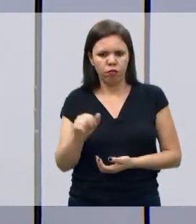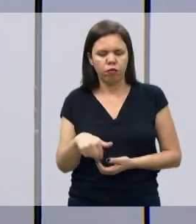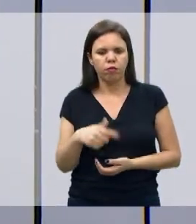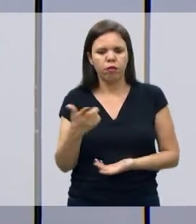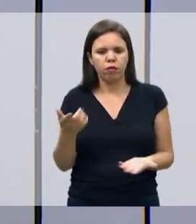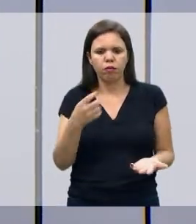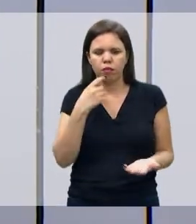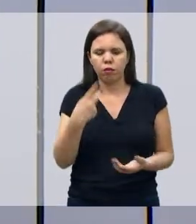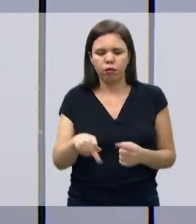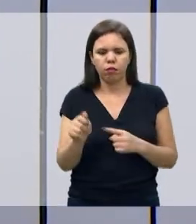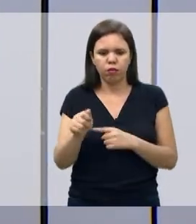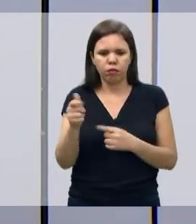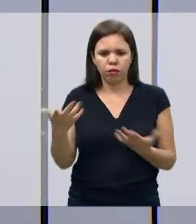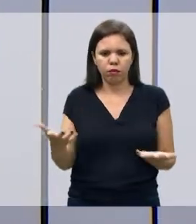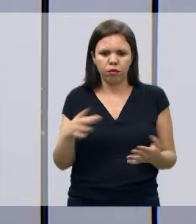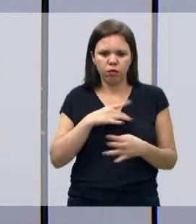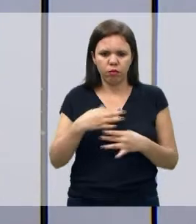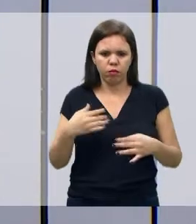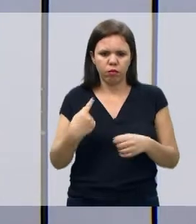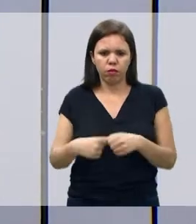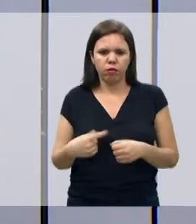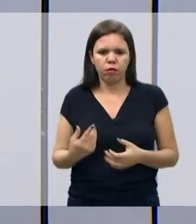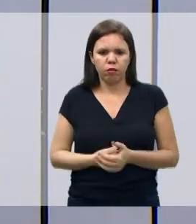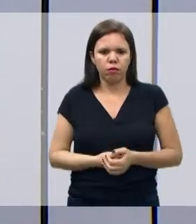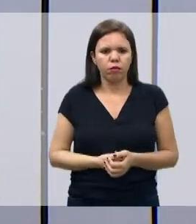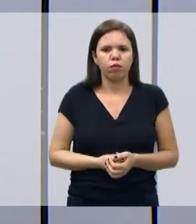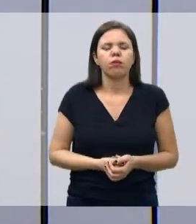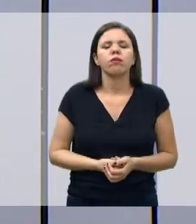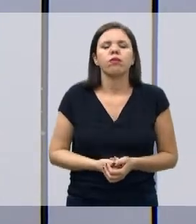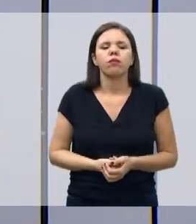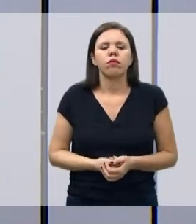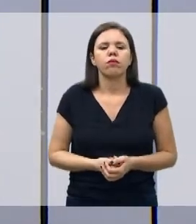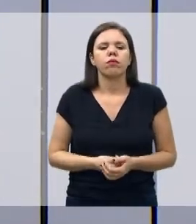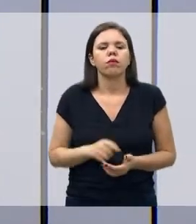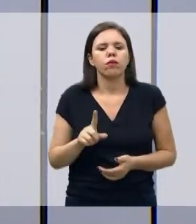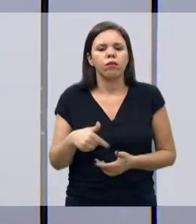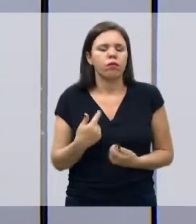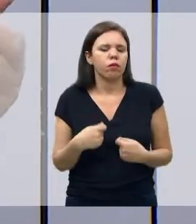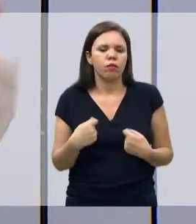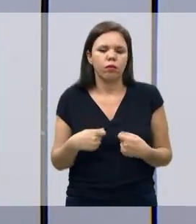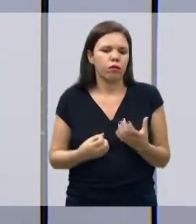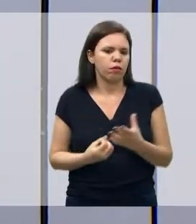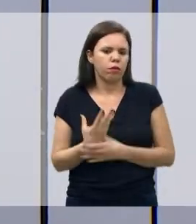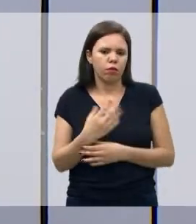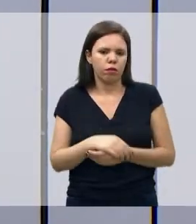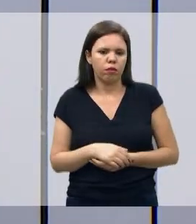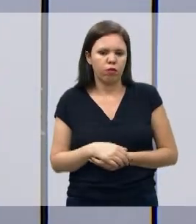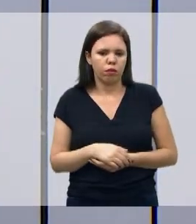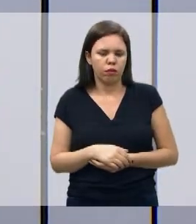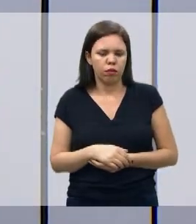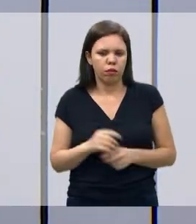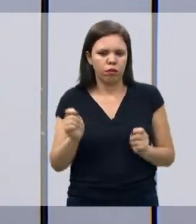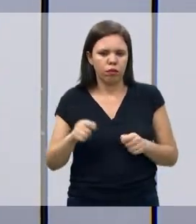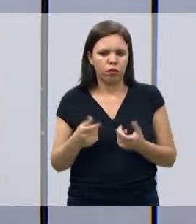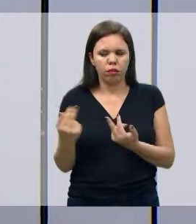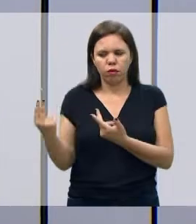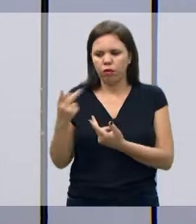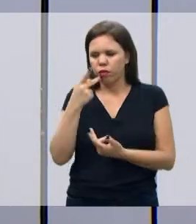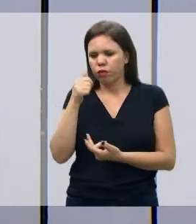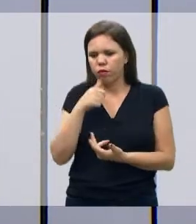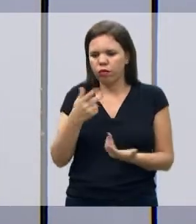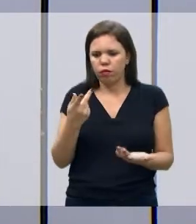aqui de Campinas e região metropolitana, e isso não devia ter acontecido, como a Silvia falou, é